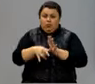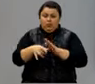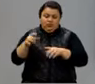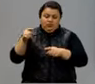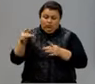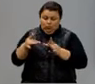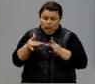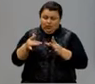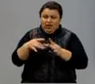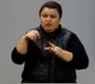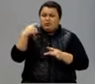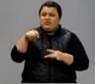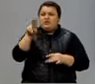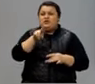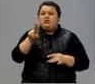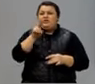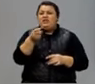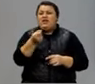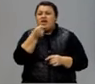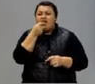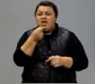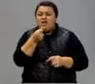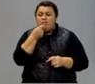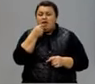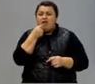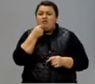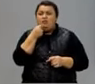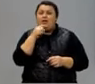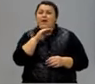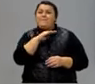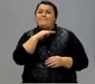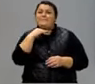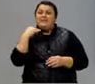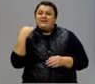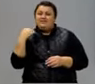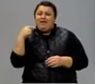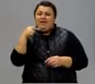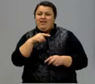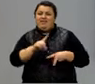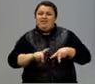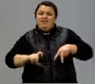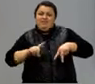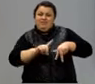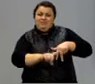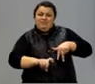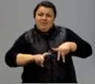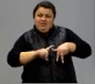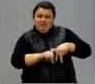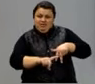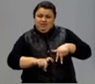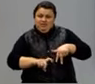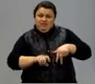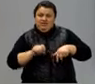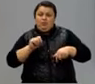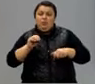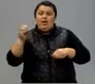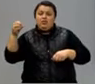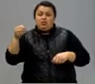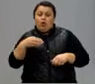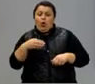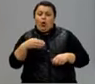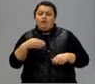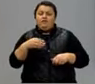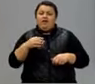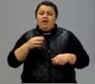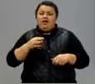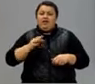utiliza medicamentos por via oral para matar o parasita dentro do corpo. Uma nova estratégia terapêutica